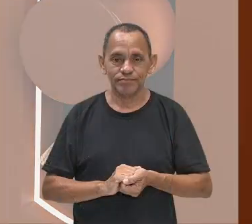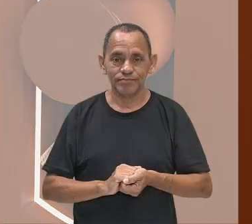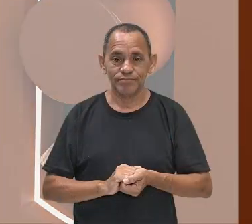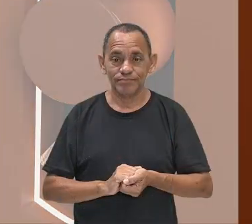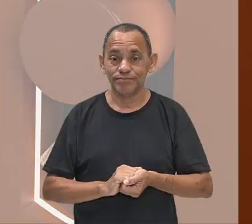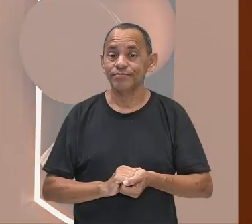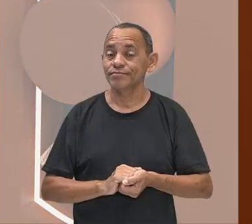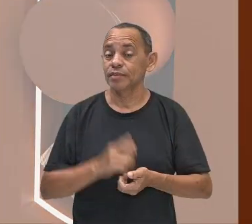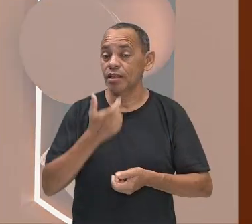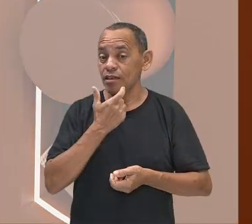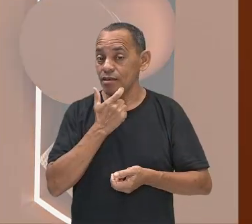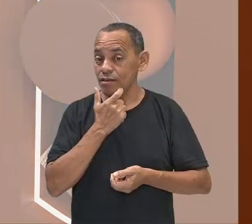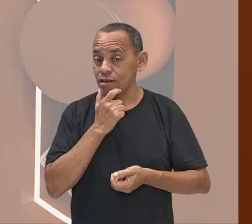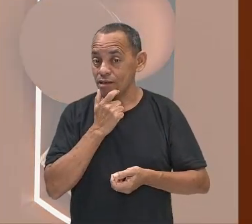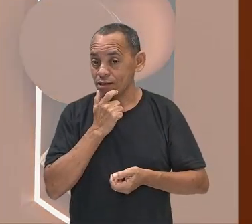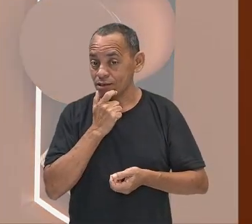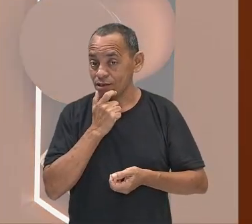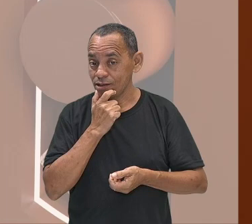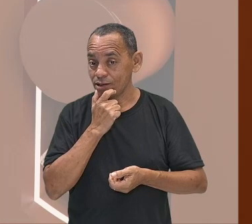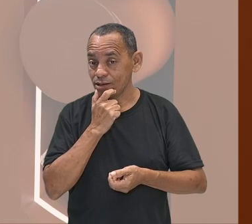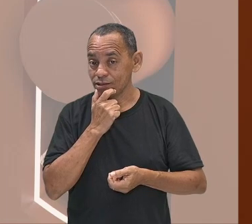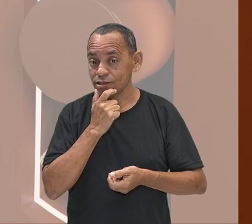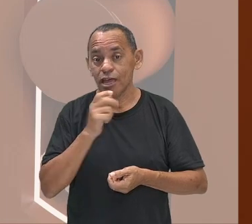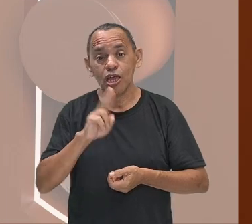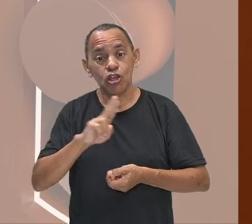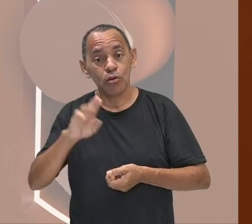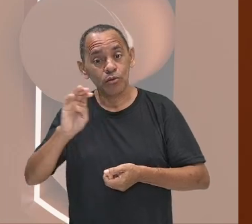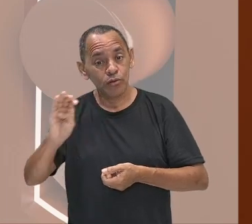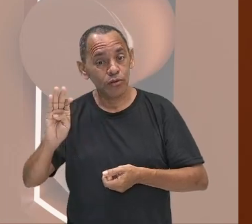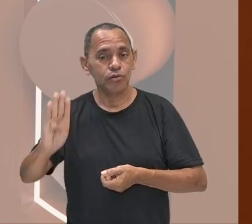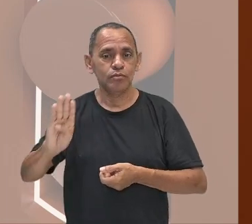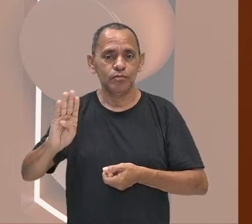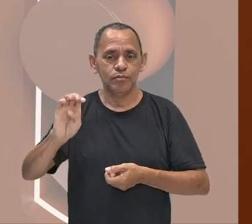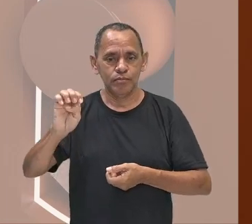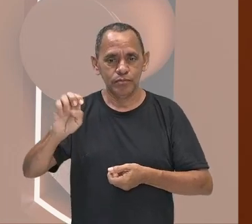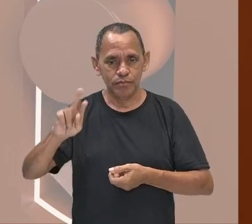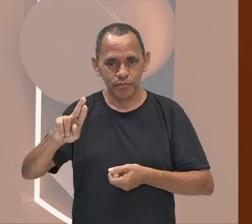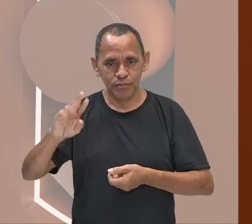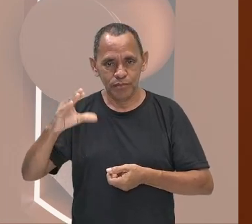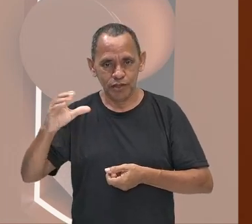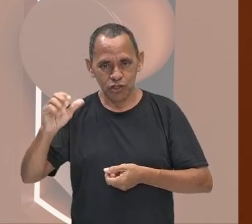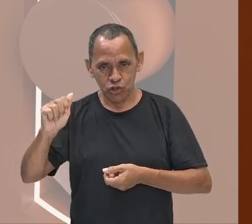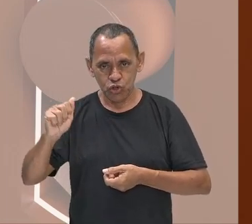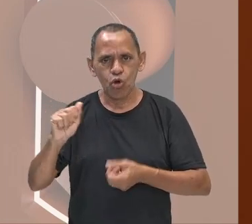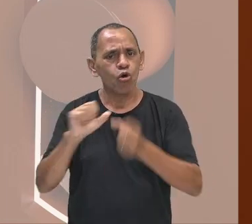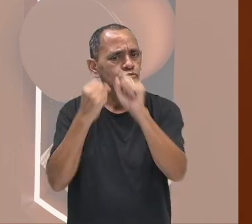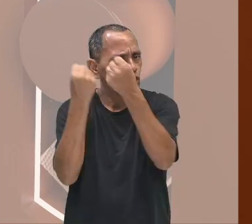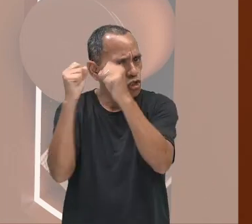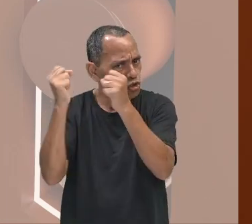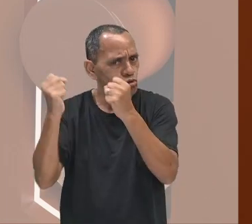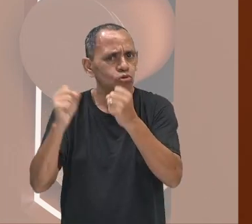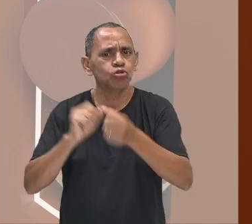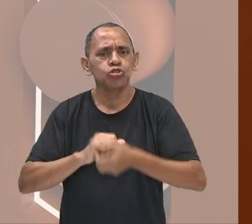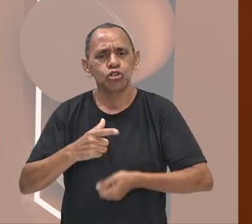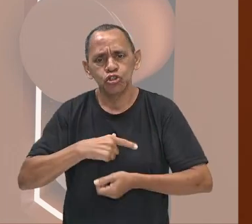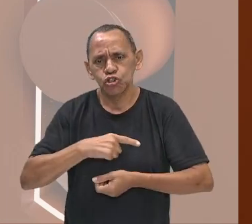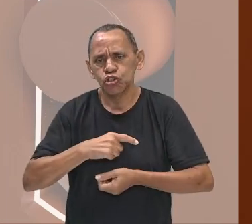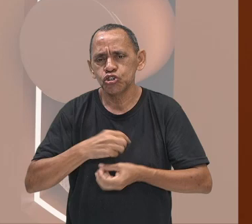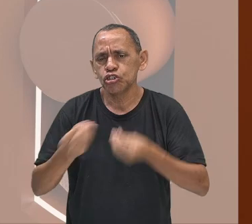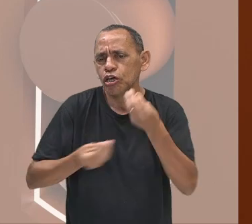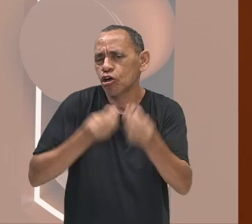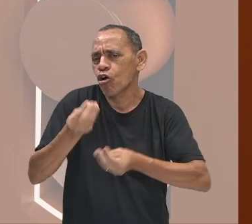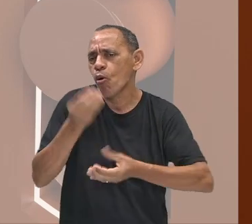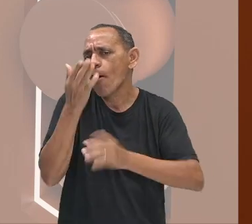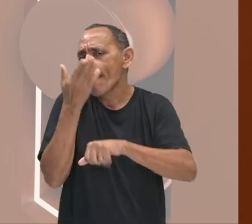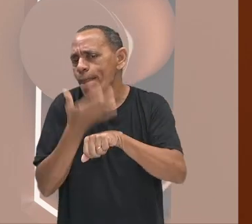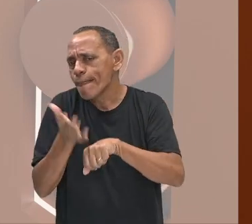A Inglaterra, chamada do berço da industrialização, berço da indústria, ela tinha como suas práticas